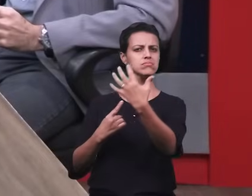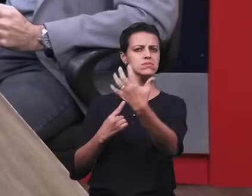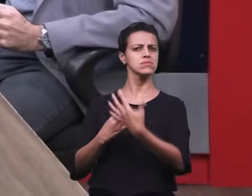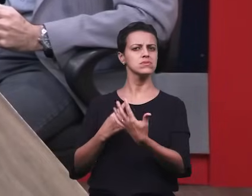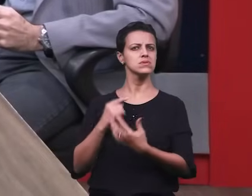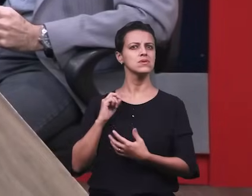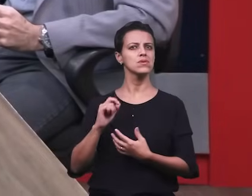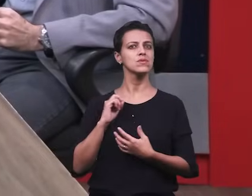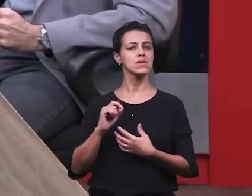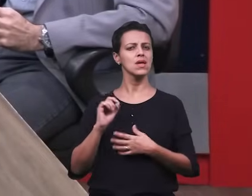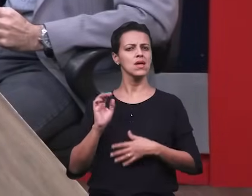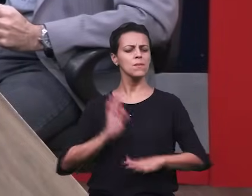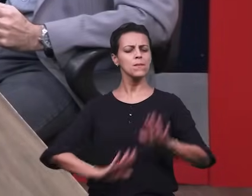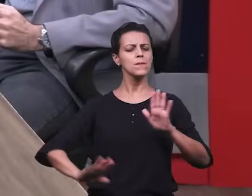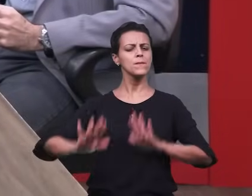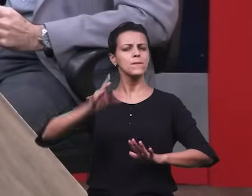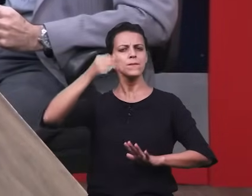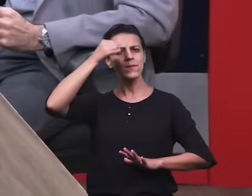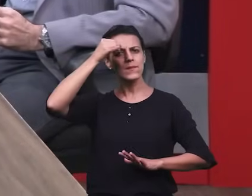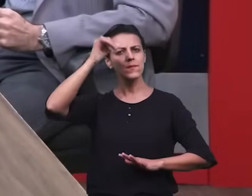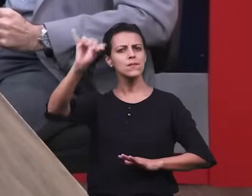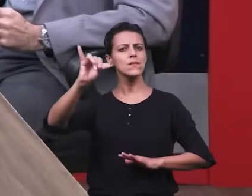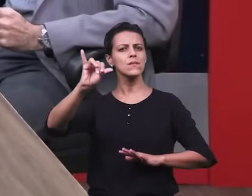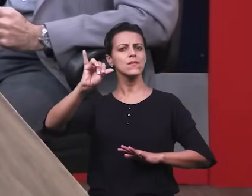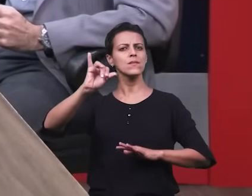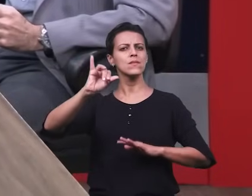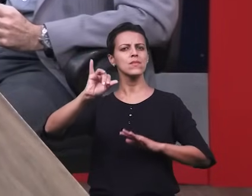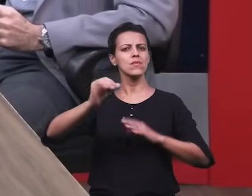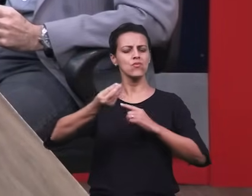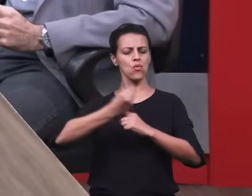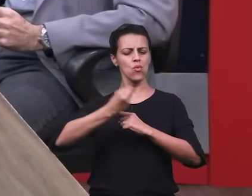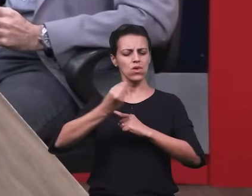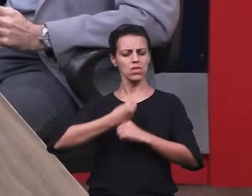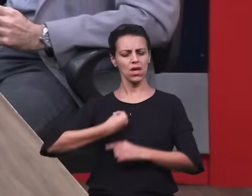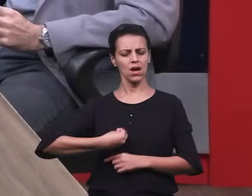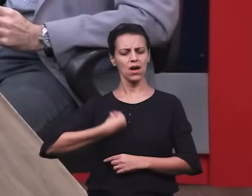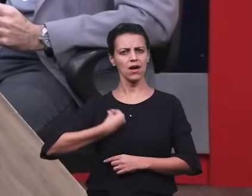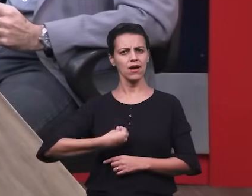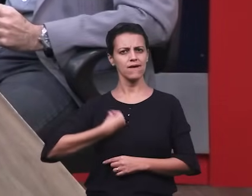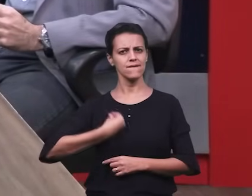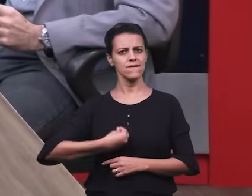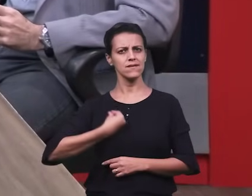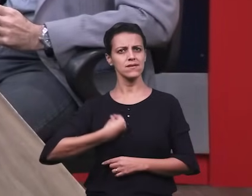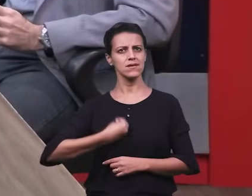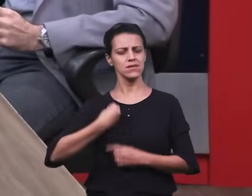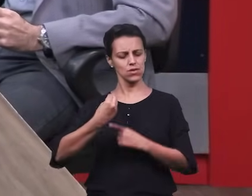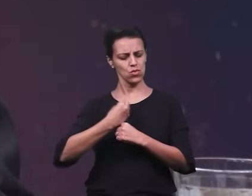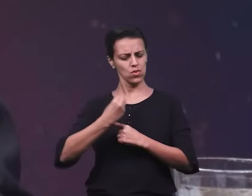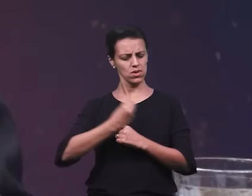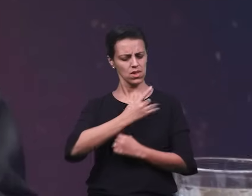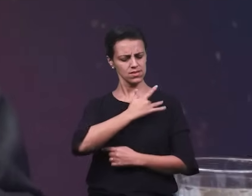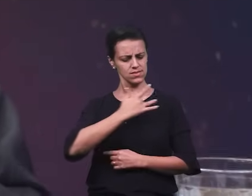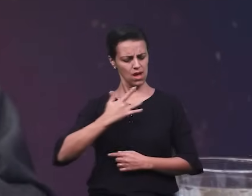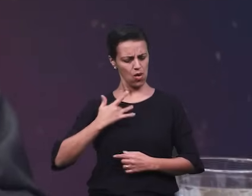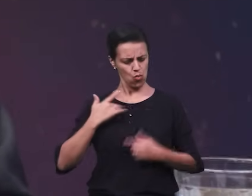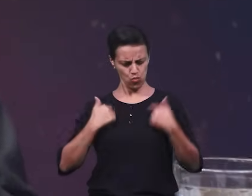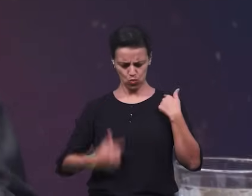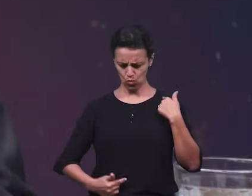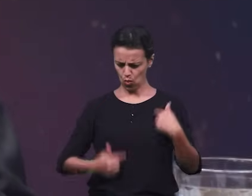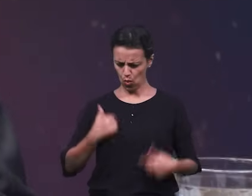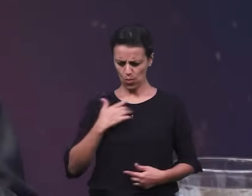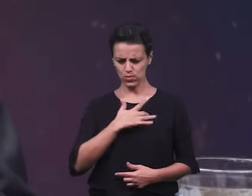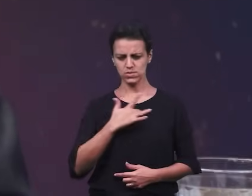é para prevenir, para nos dar vida e para que nós possamos ter uma vida saudável,